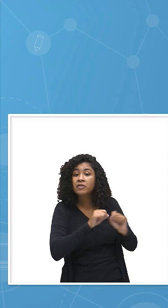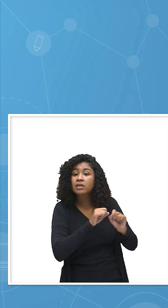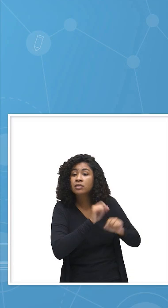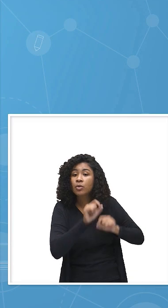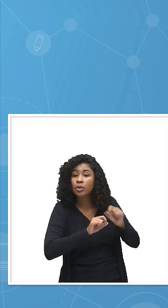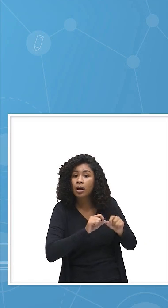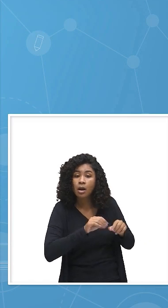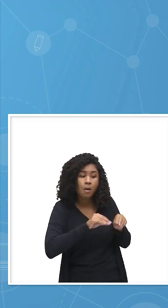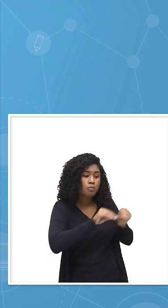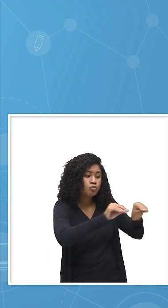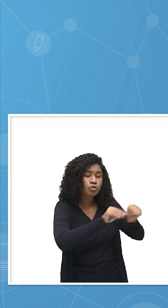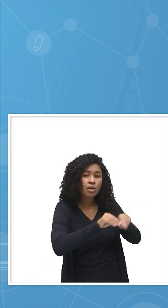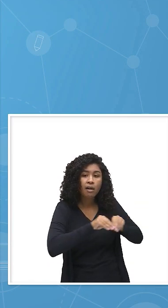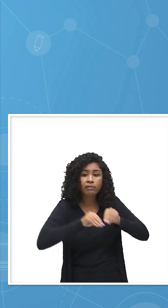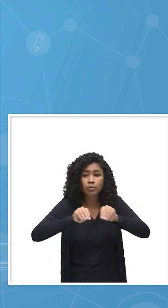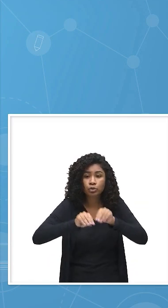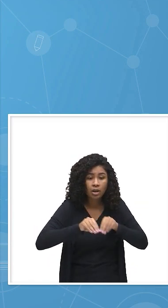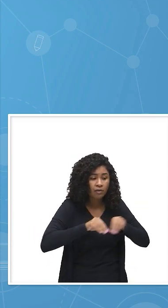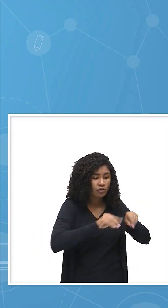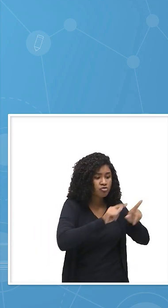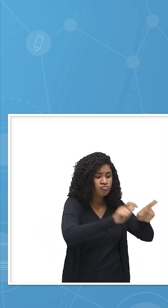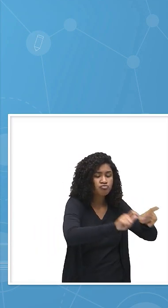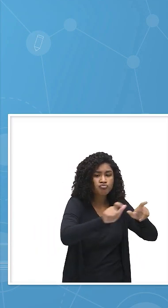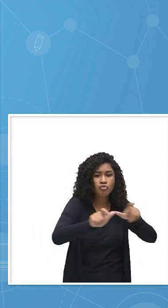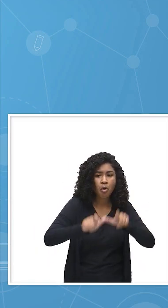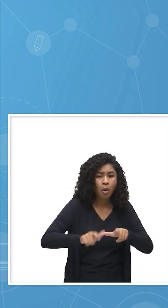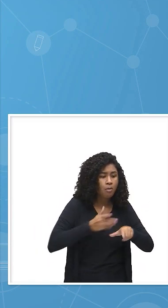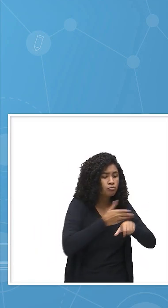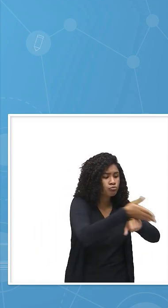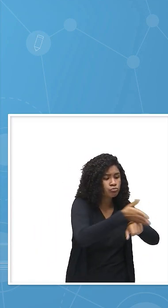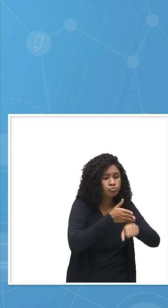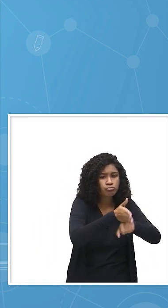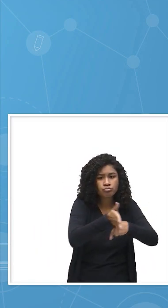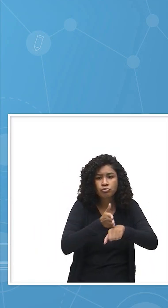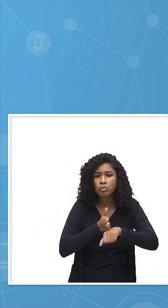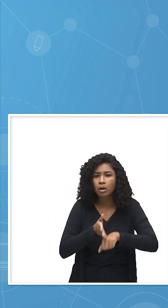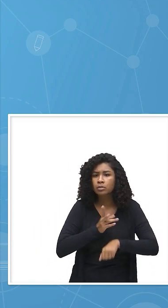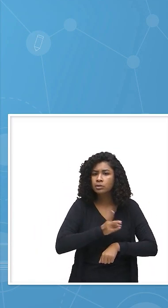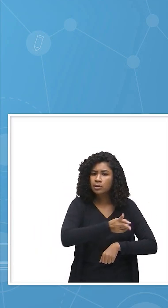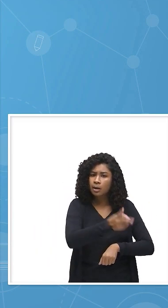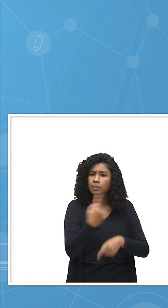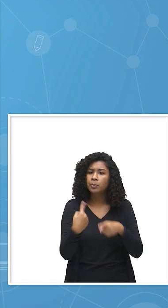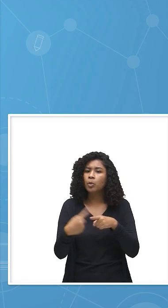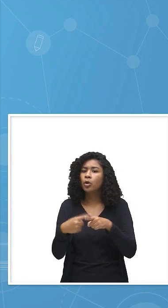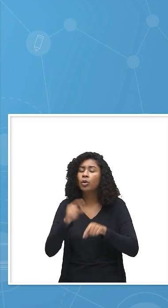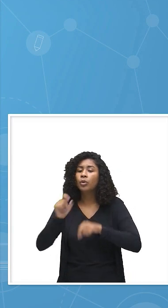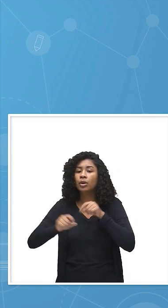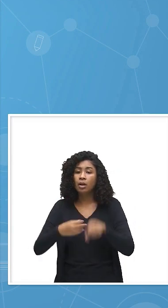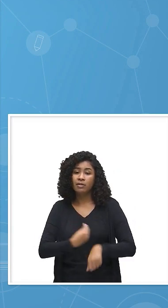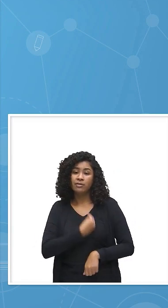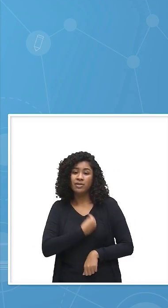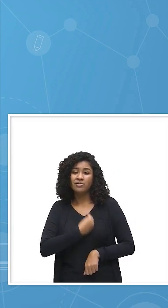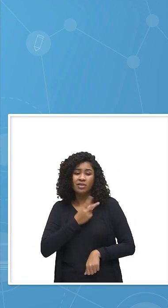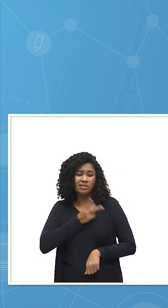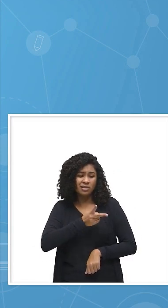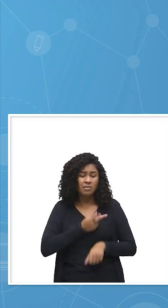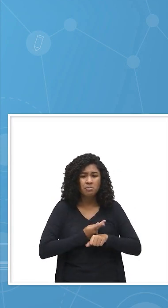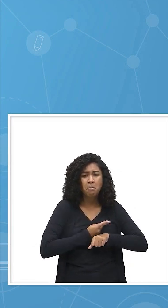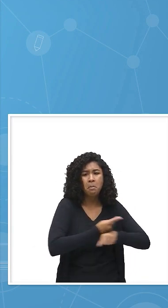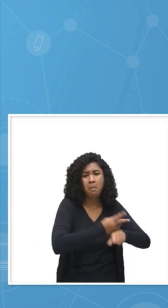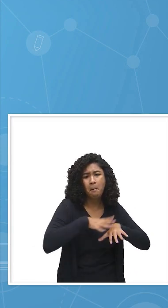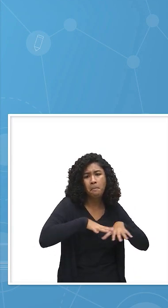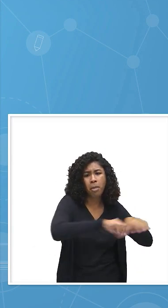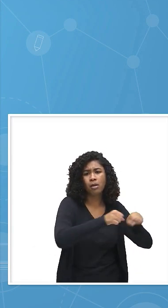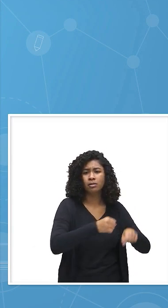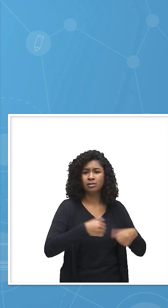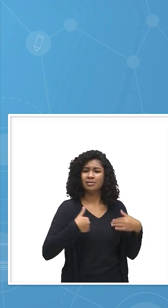para o outro porque eles, né, viviam exclusivamente da caça e da coleta. Agora